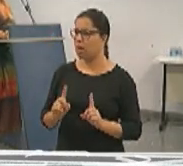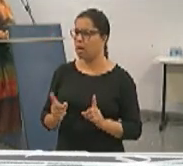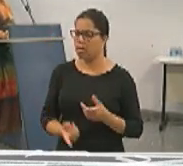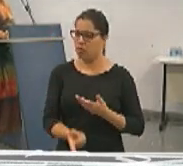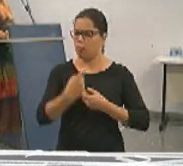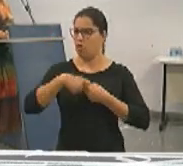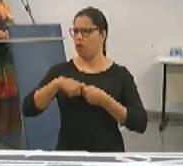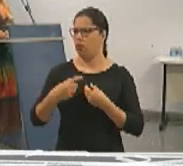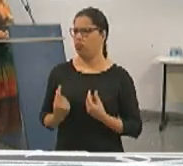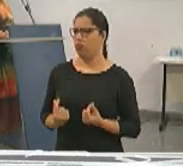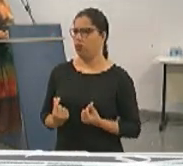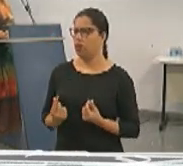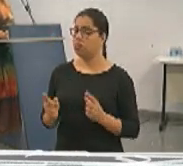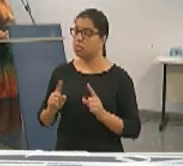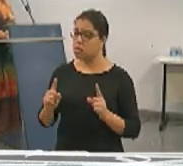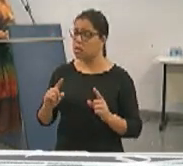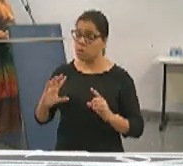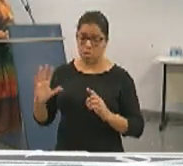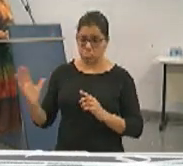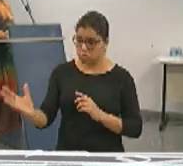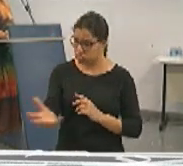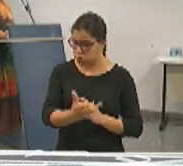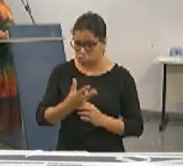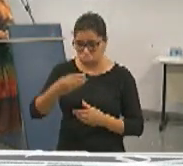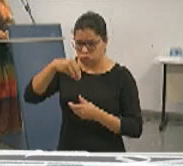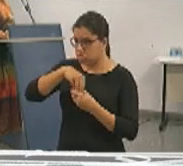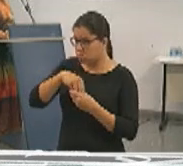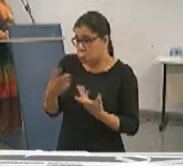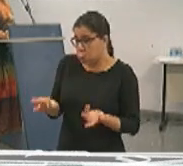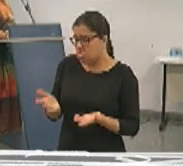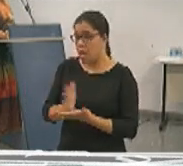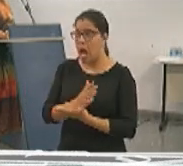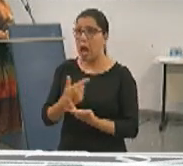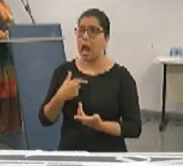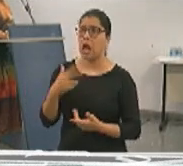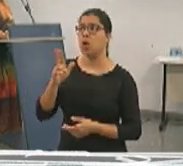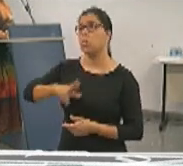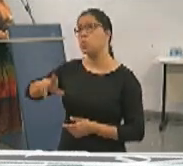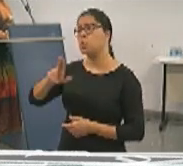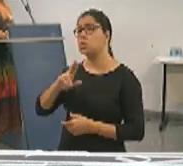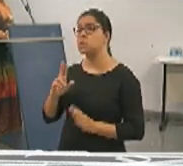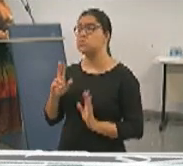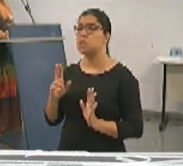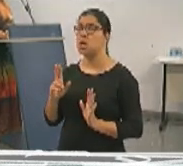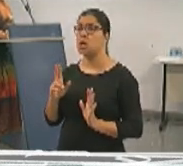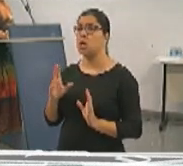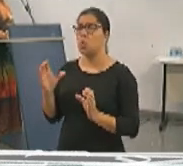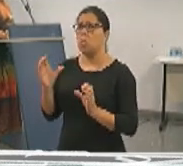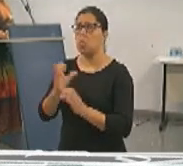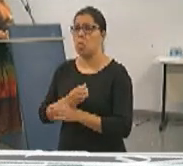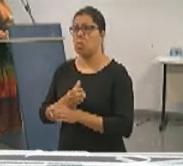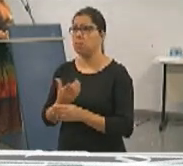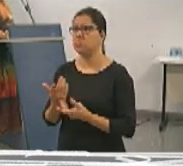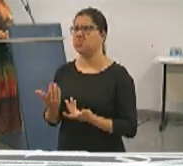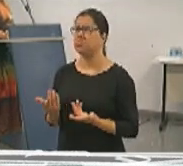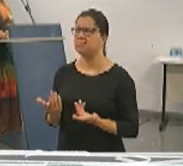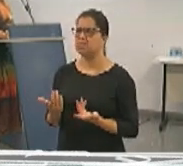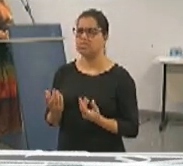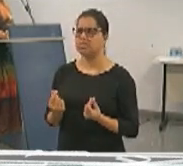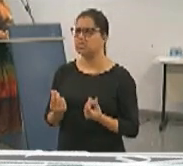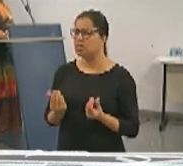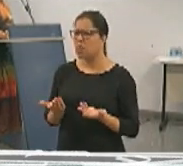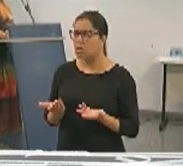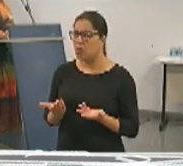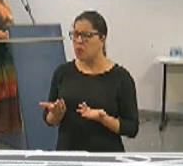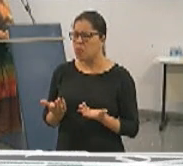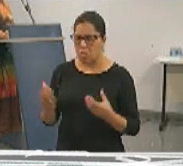universidade, é um dinheiro só da universidade toda. Quando fala assim, porque eu não usei o meu dinheiro, então eu quero outro dinheiro. Como a USU? A USU normalmente usa